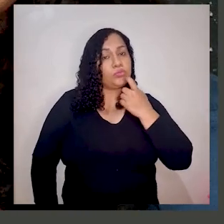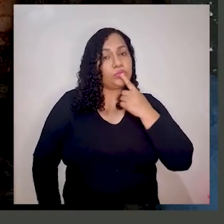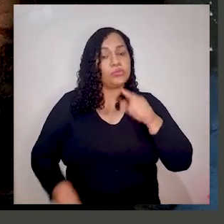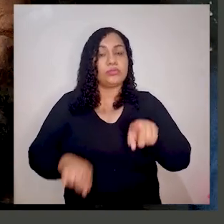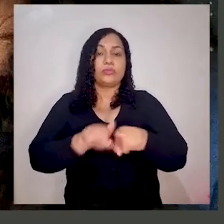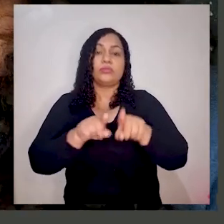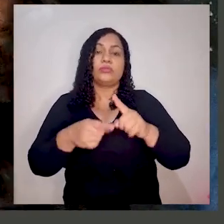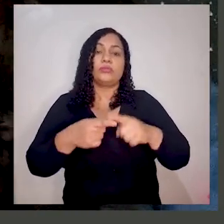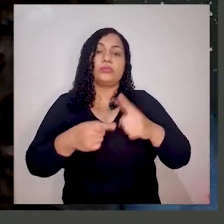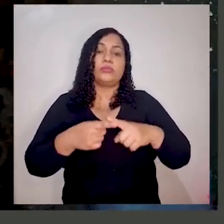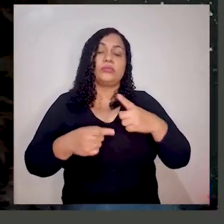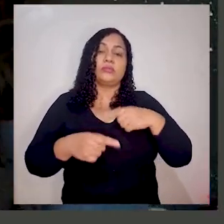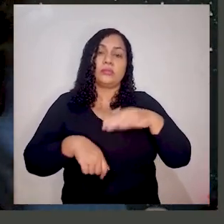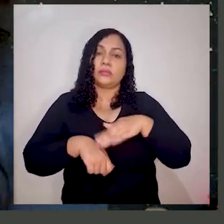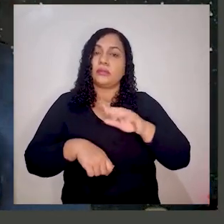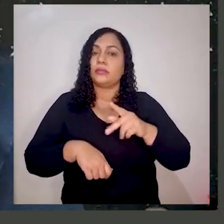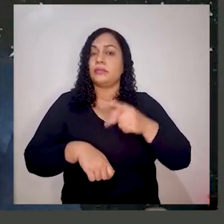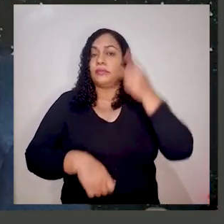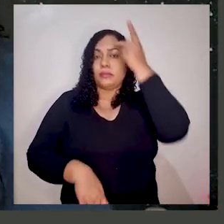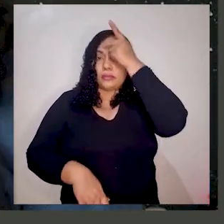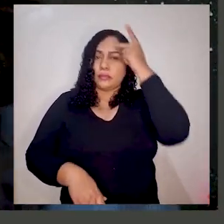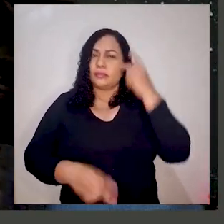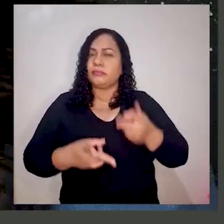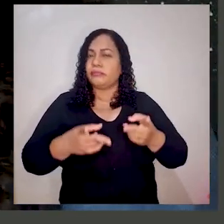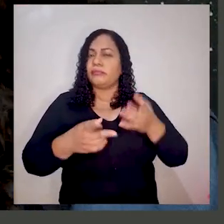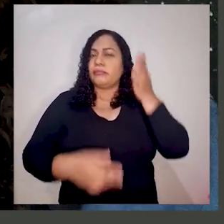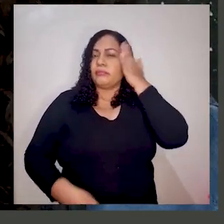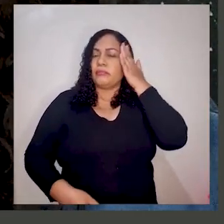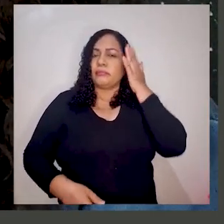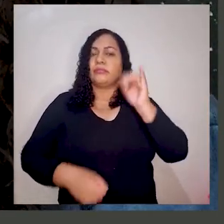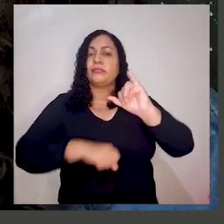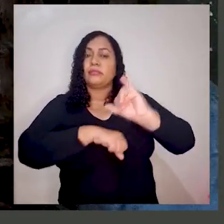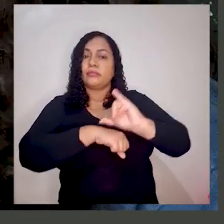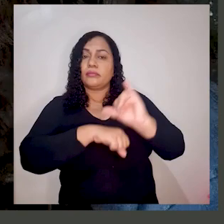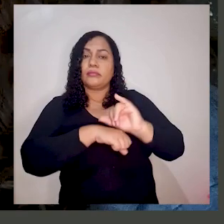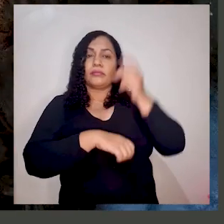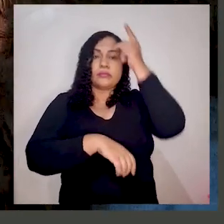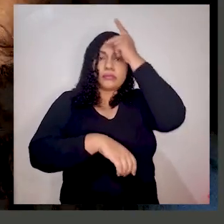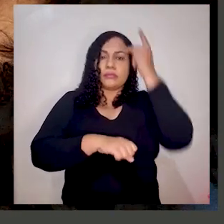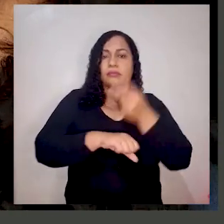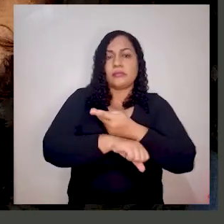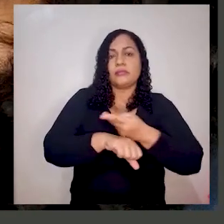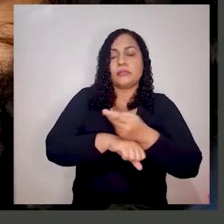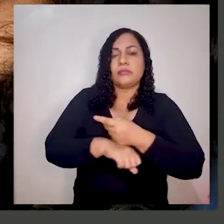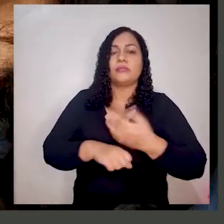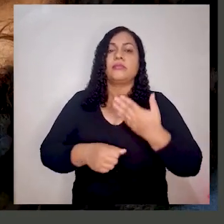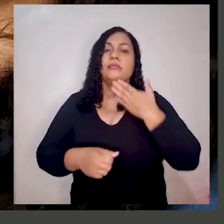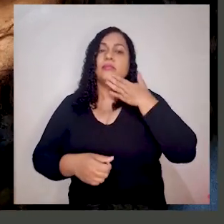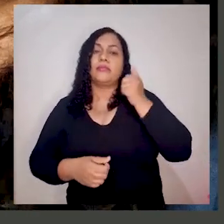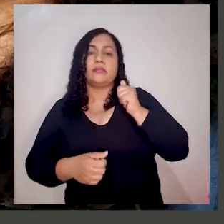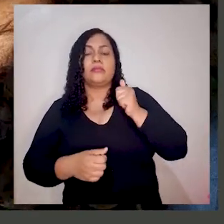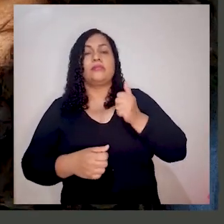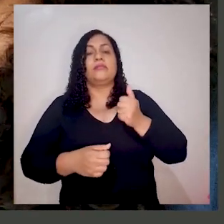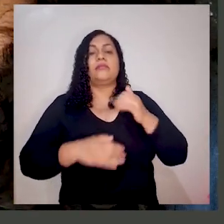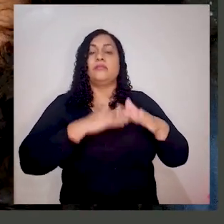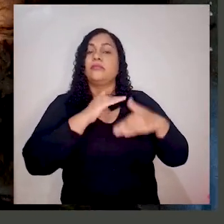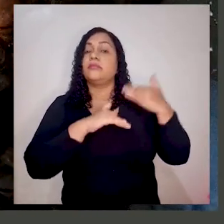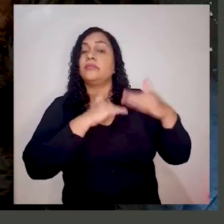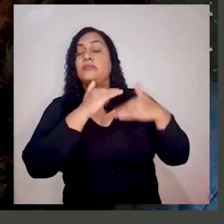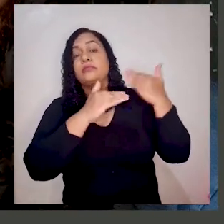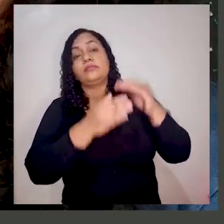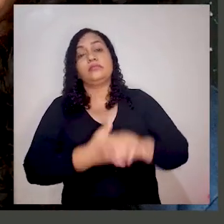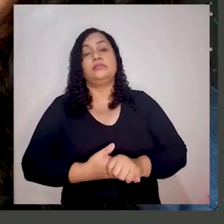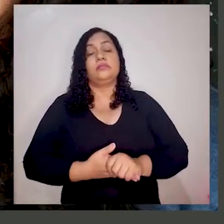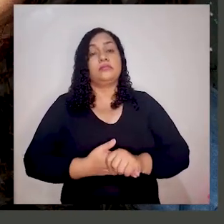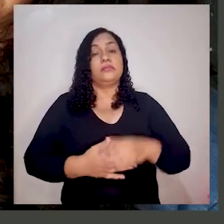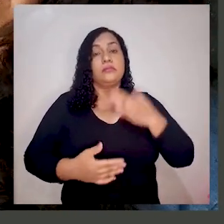bem vermelhinhas, porque há um maior contingente, porque nós sabemos que as capitais são bem procuradas pelas pessoas por causa da melhor estrutura,